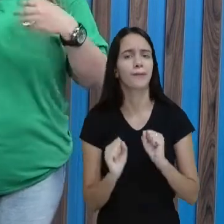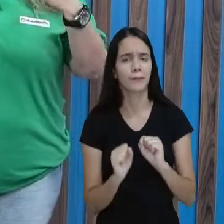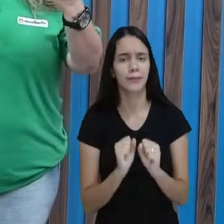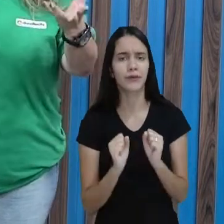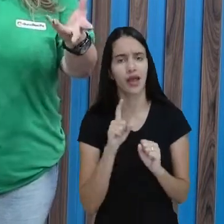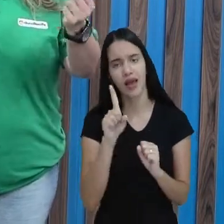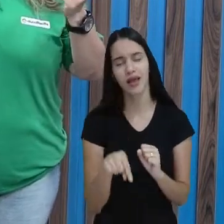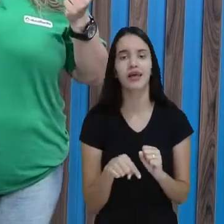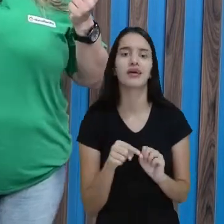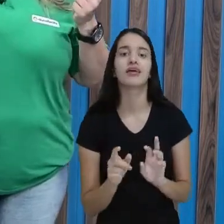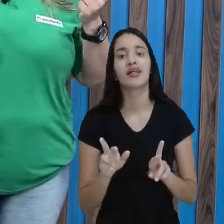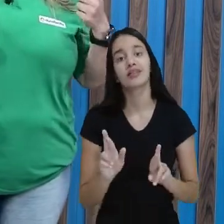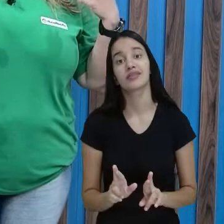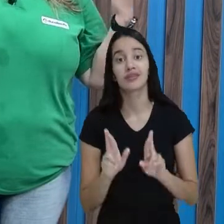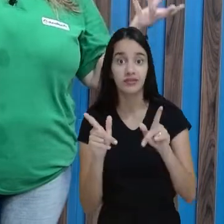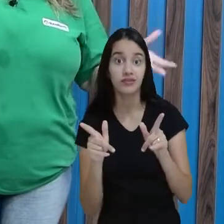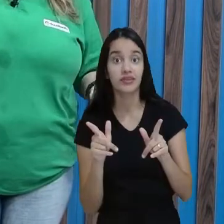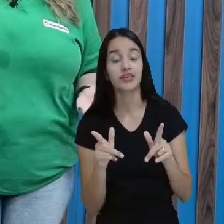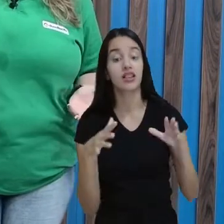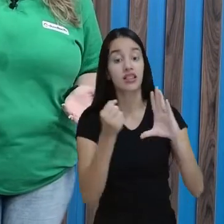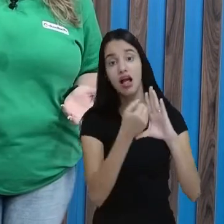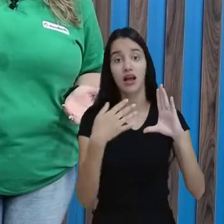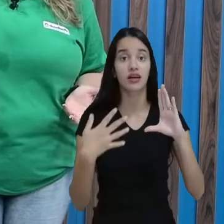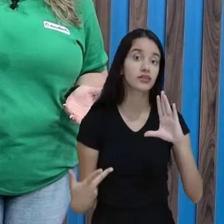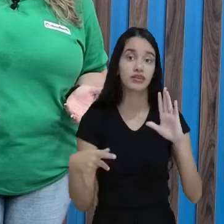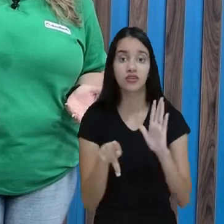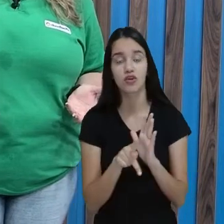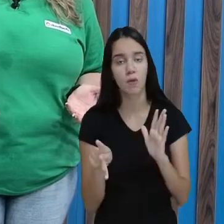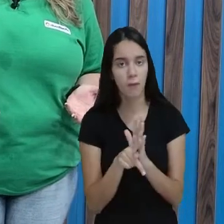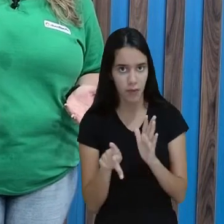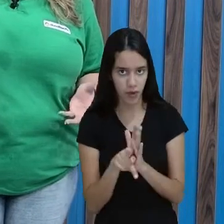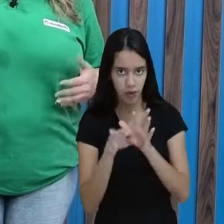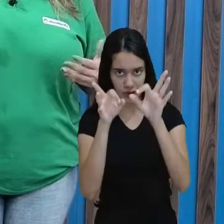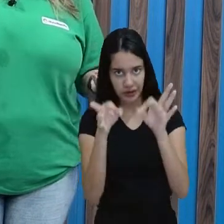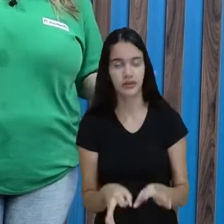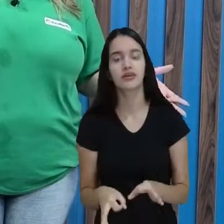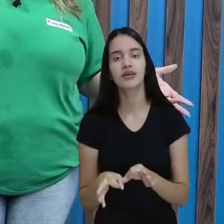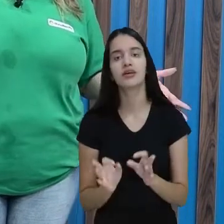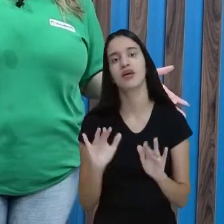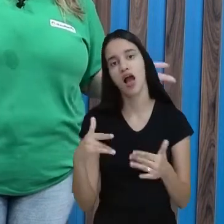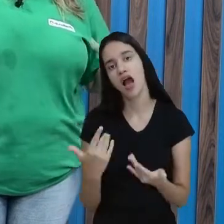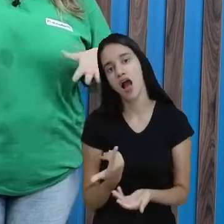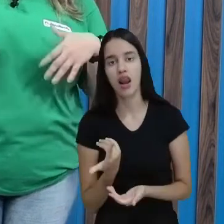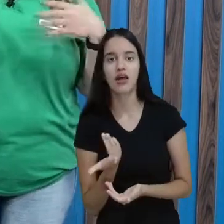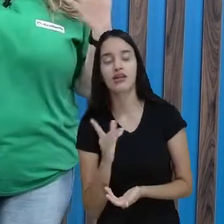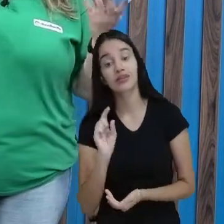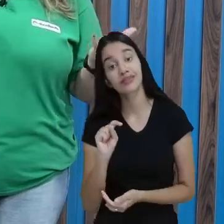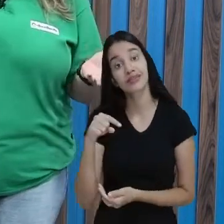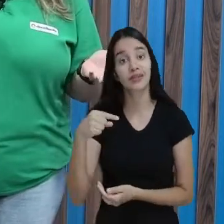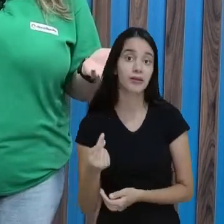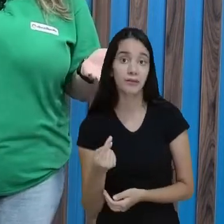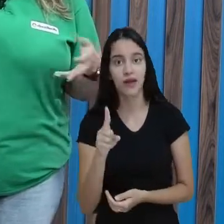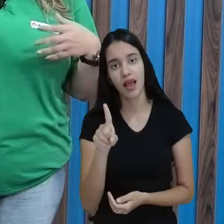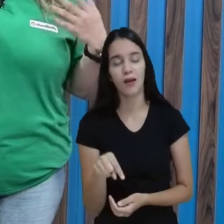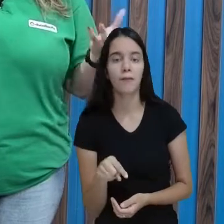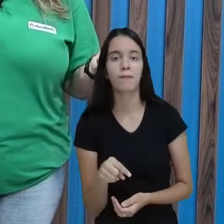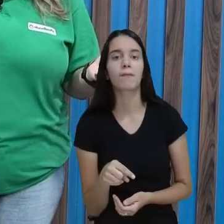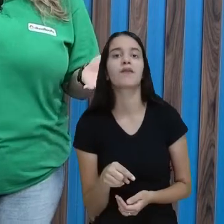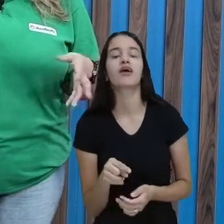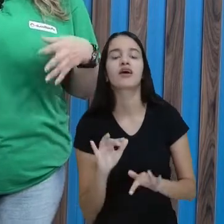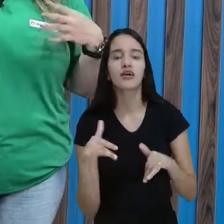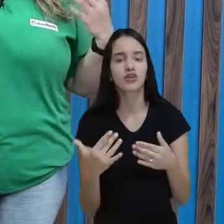trazer diferenças aí nas características dos indivíduos, tá certo? Né? Logicamente, depois que